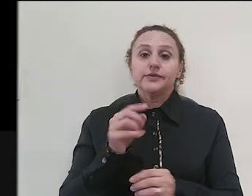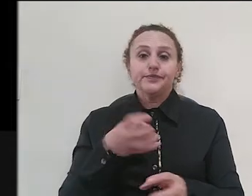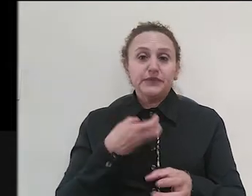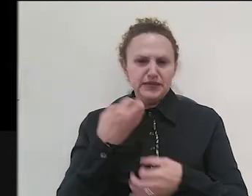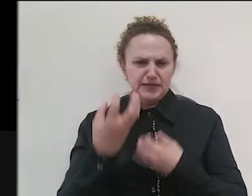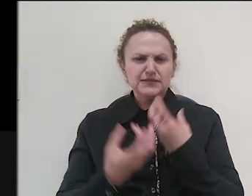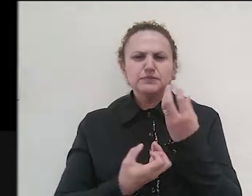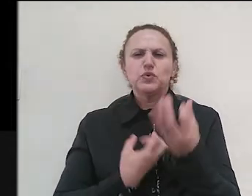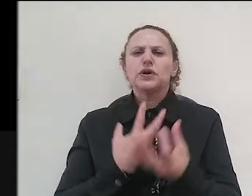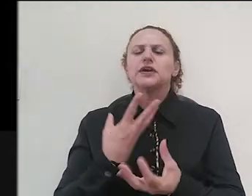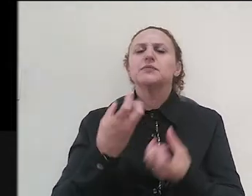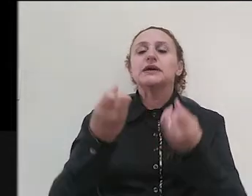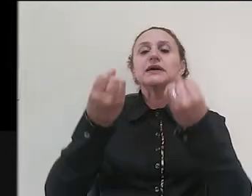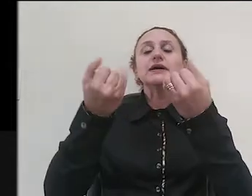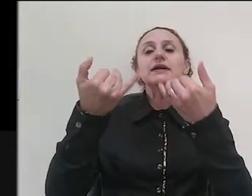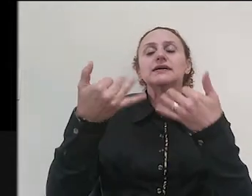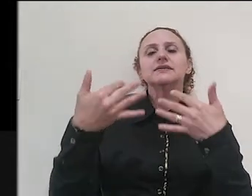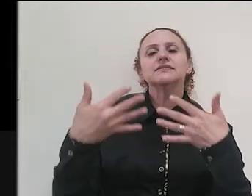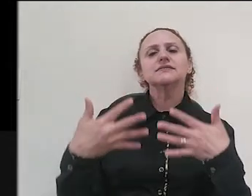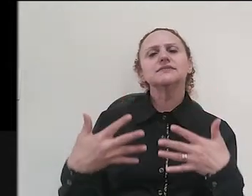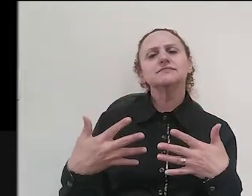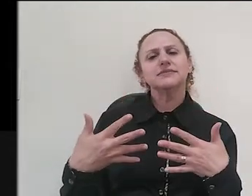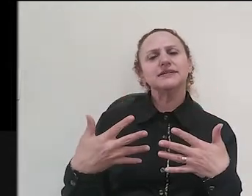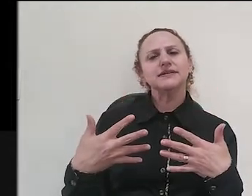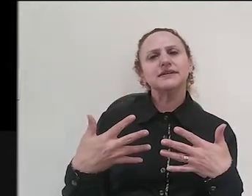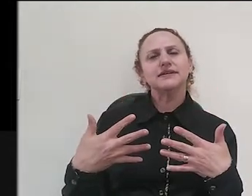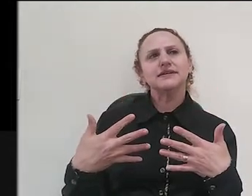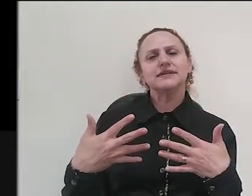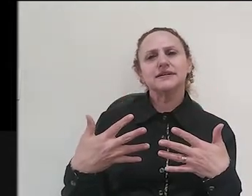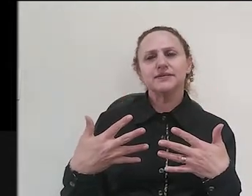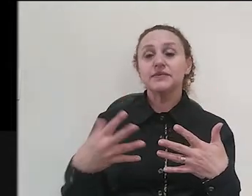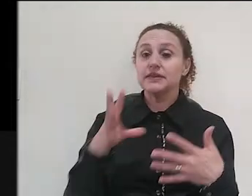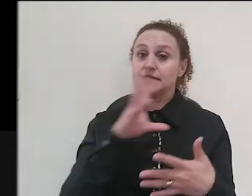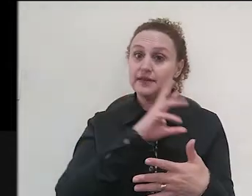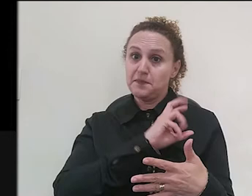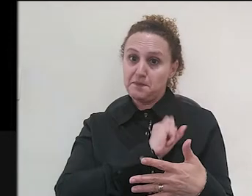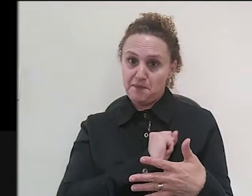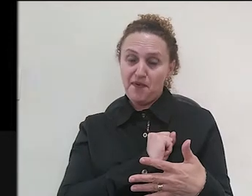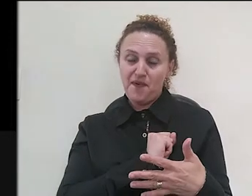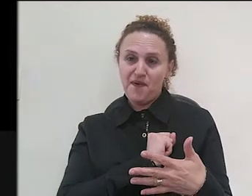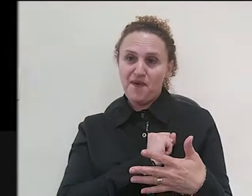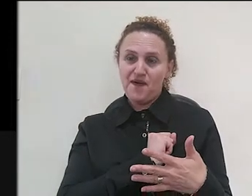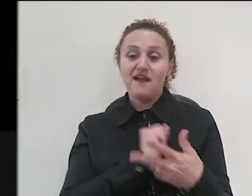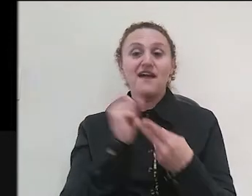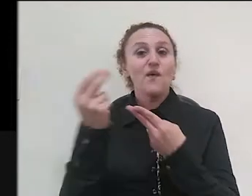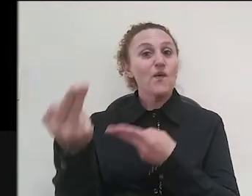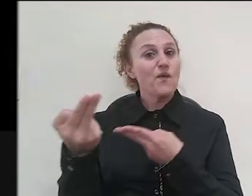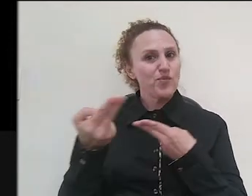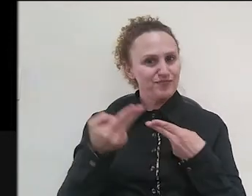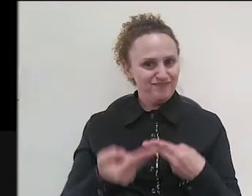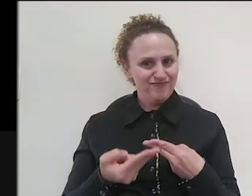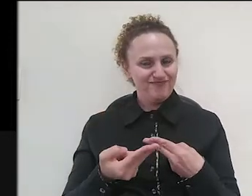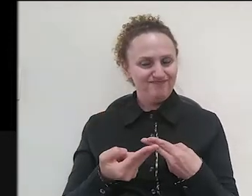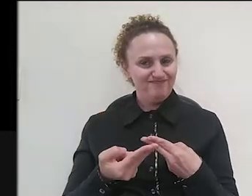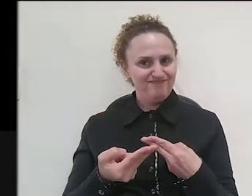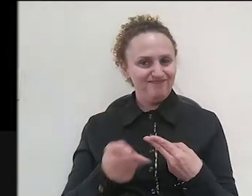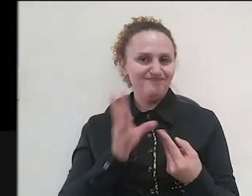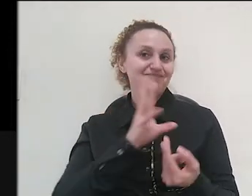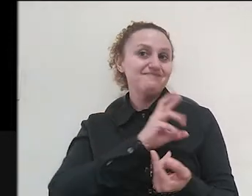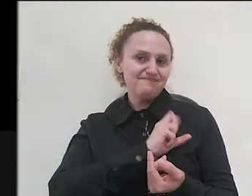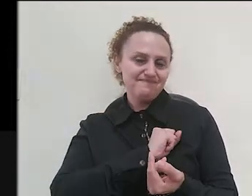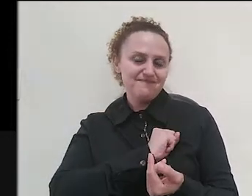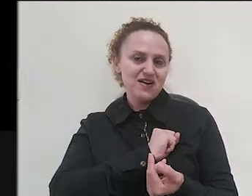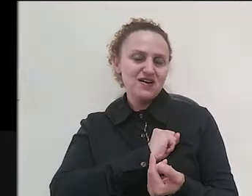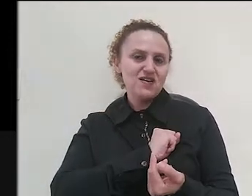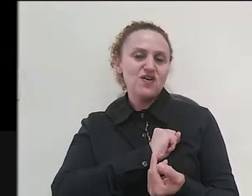de uma tal soma de beijos. Então, temos aqui um poema que é de amor também, de convite amoroso, né?